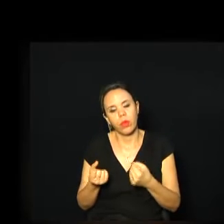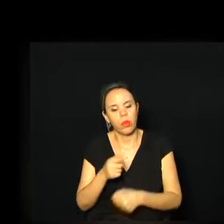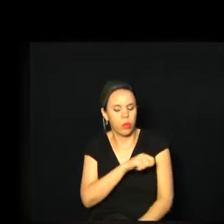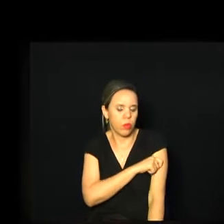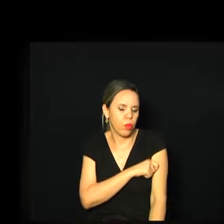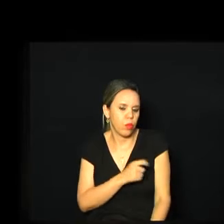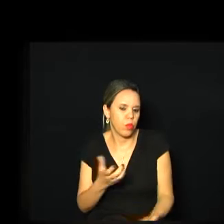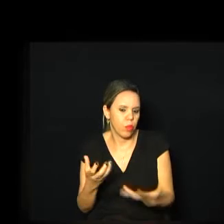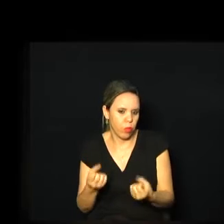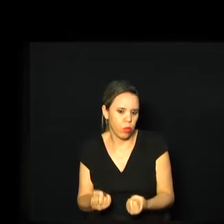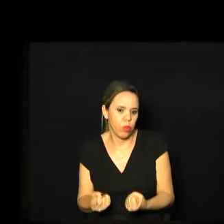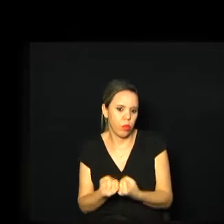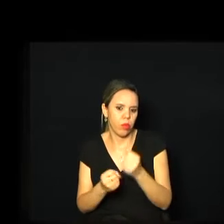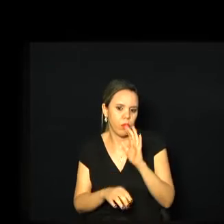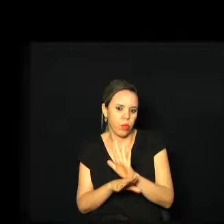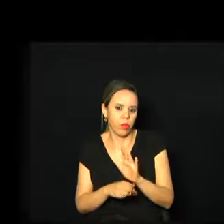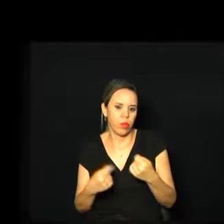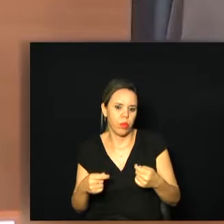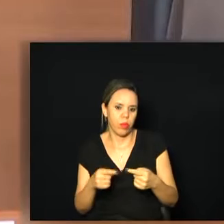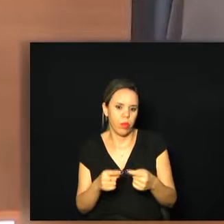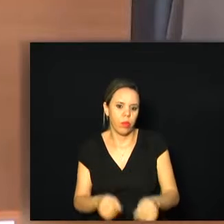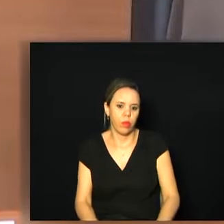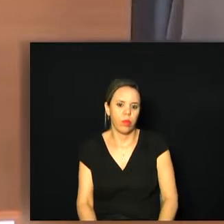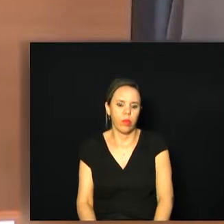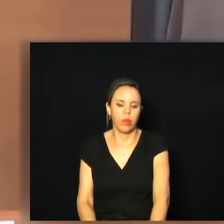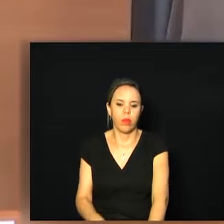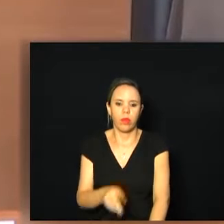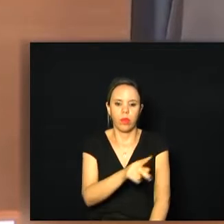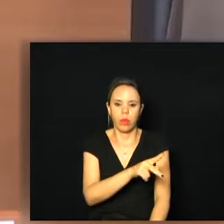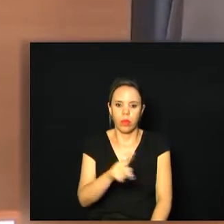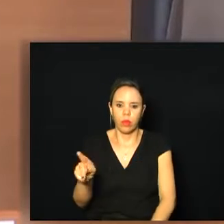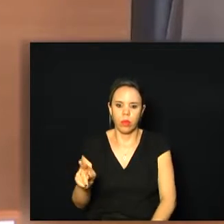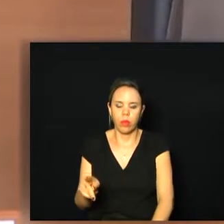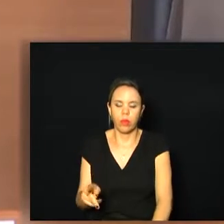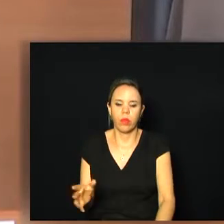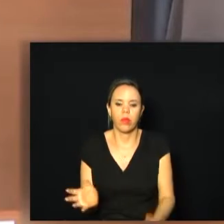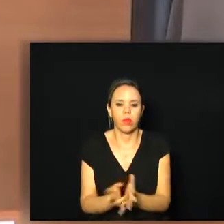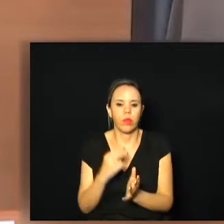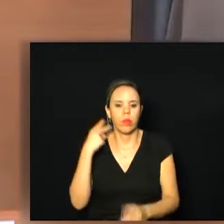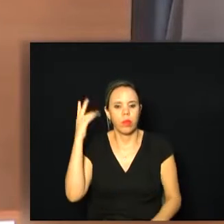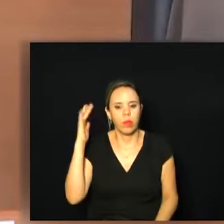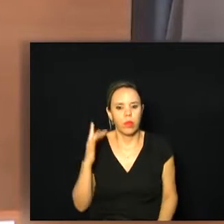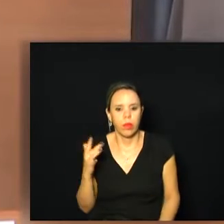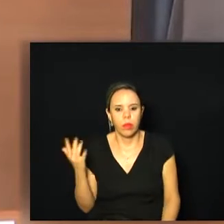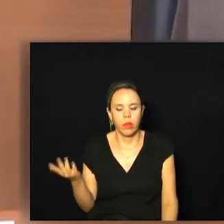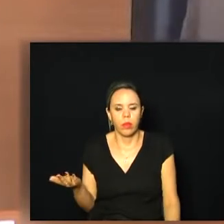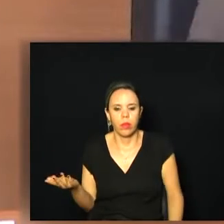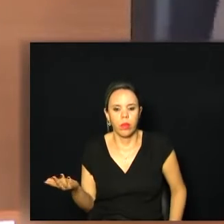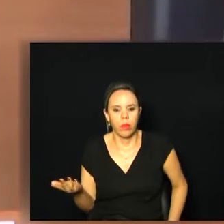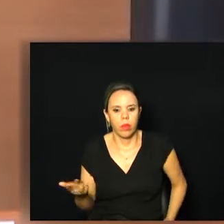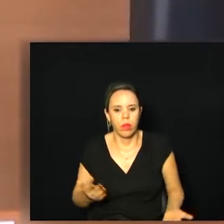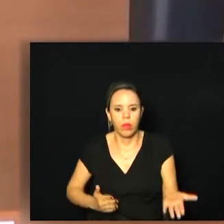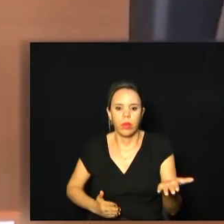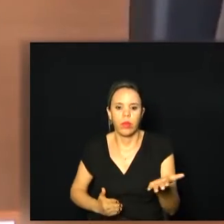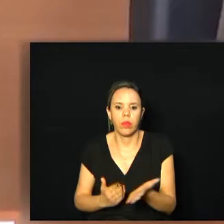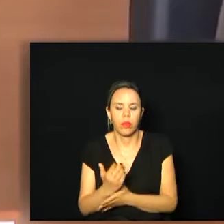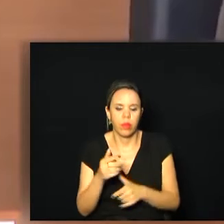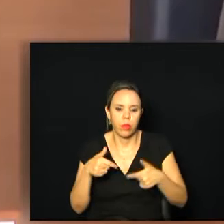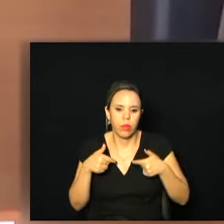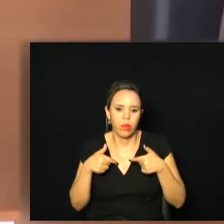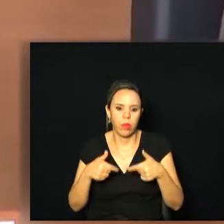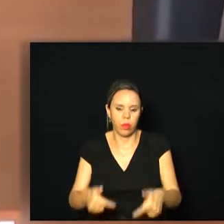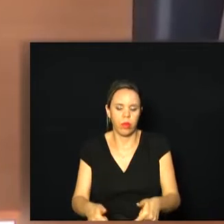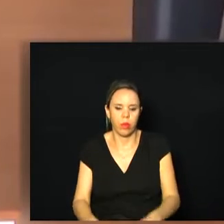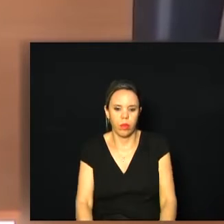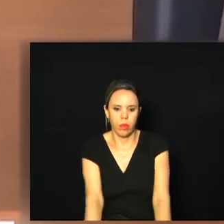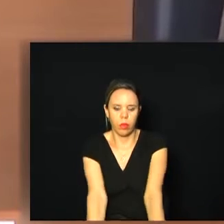suas possibilidades e nas suas necessidades. Presidente da comissão, a vereadora Guida Calisto aprovou a iniciativa